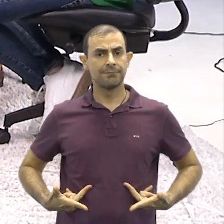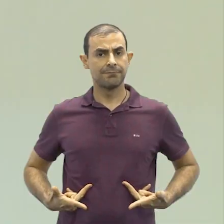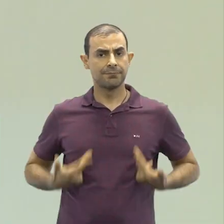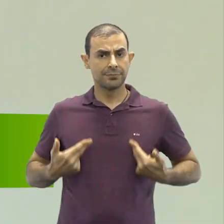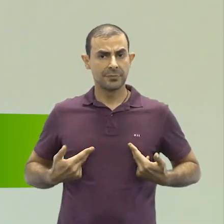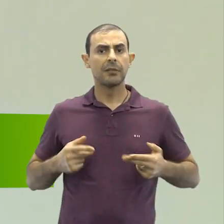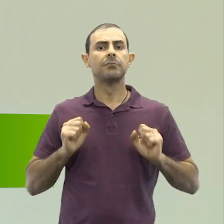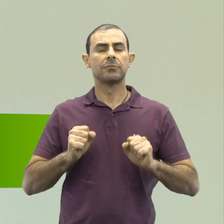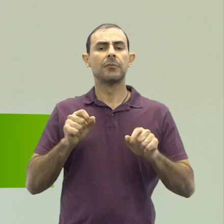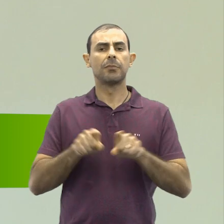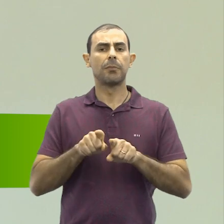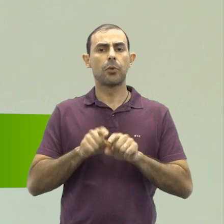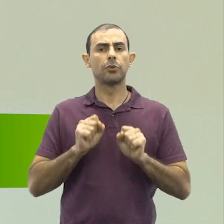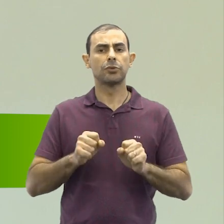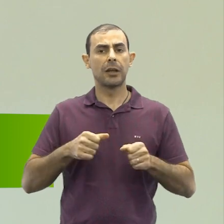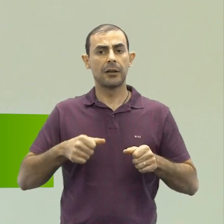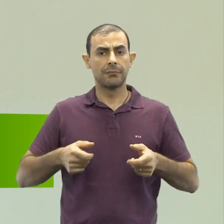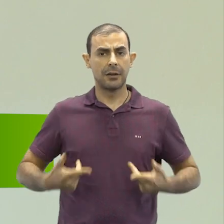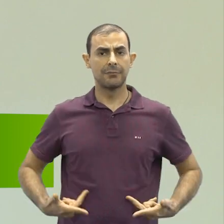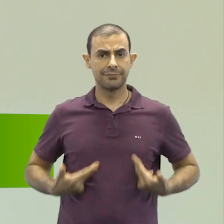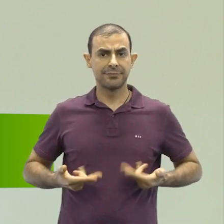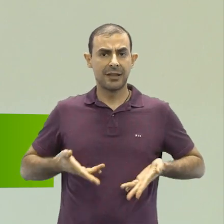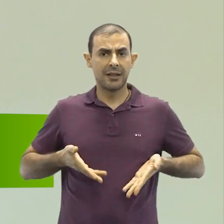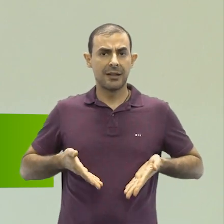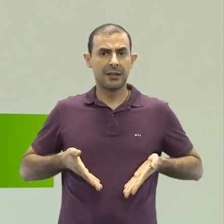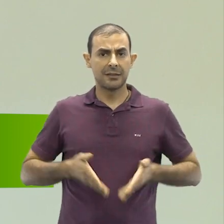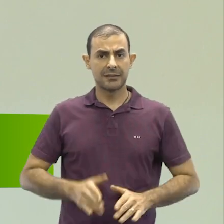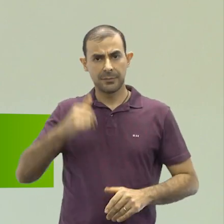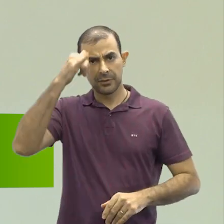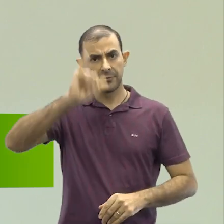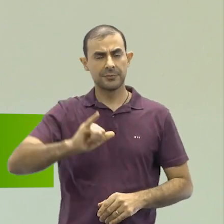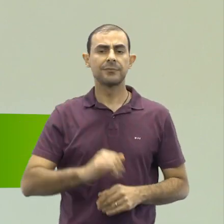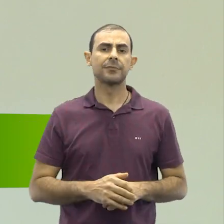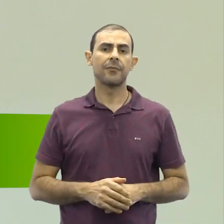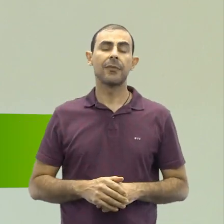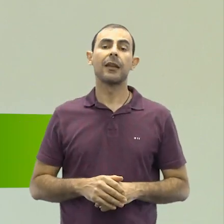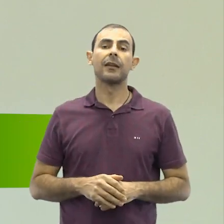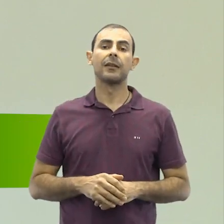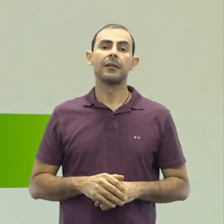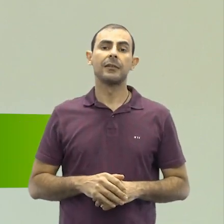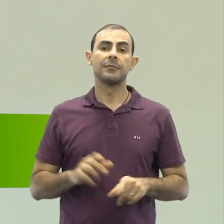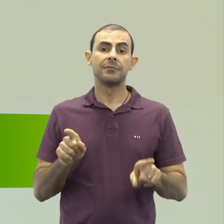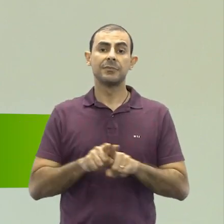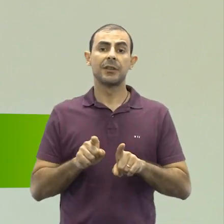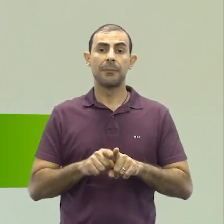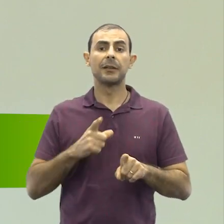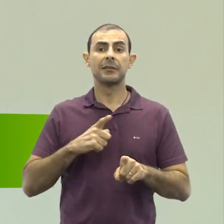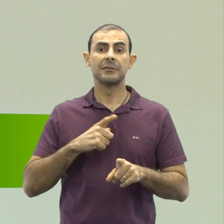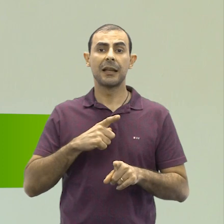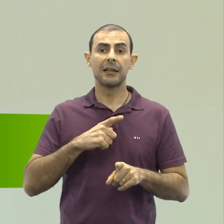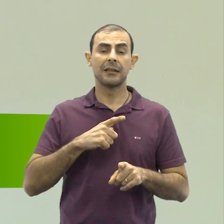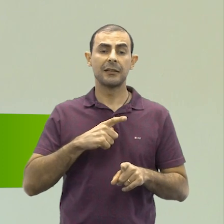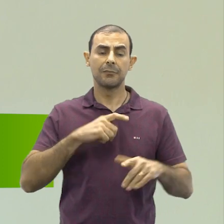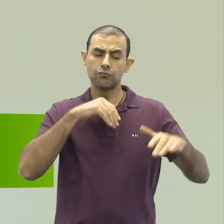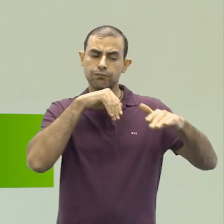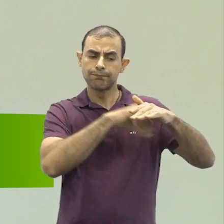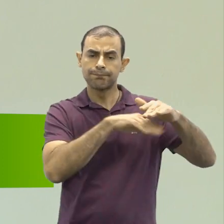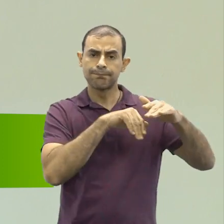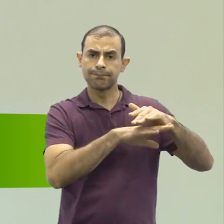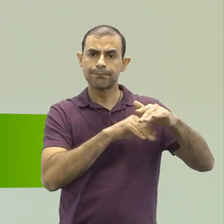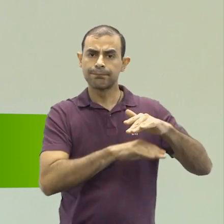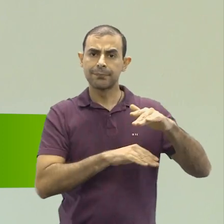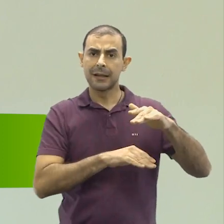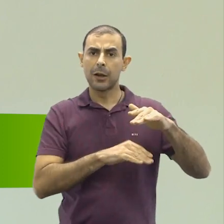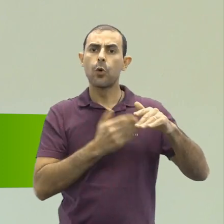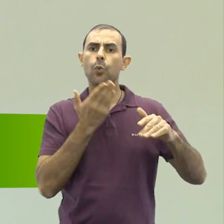castração, temos a parte do programa de animal comunitário, para regularizar esses animais. Banco de ração. O banco de ração também,